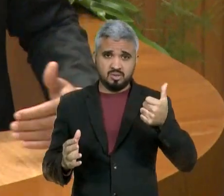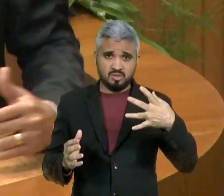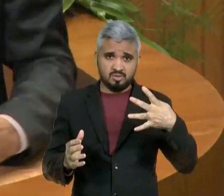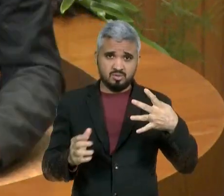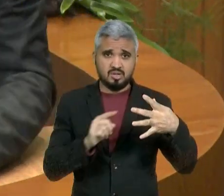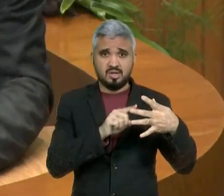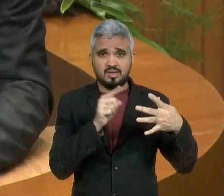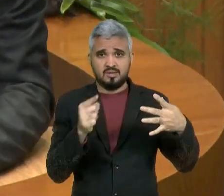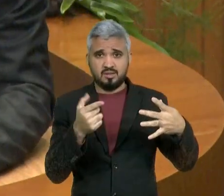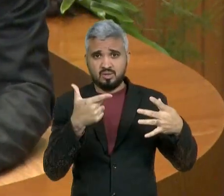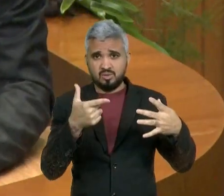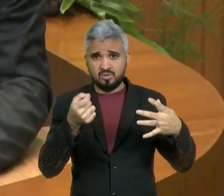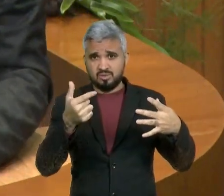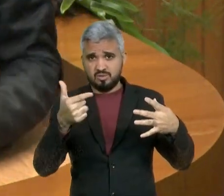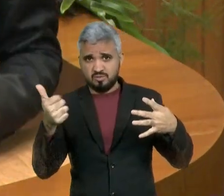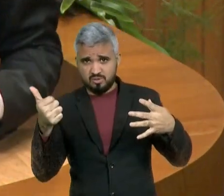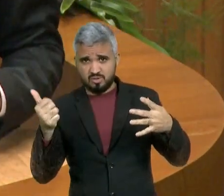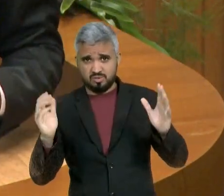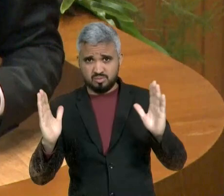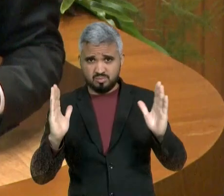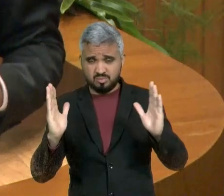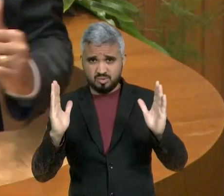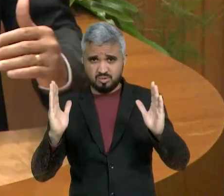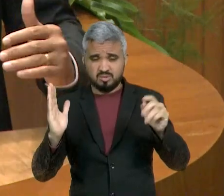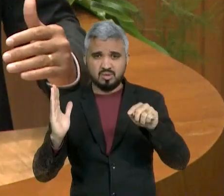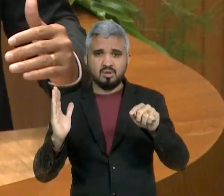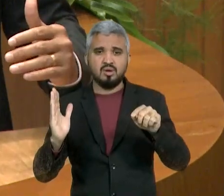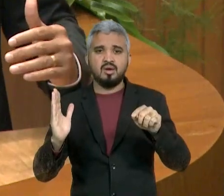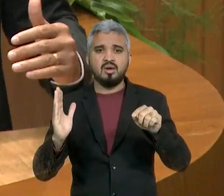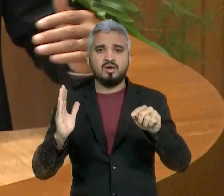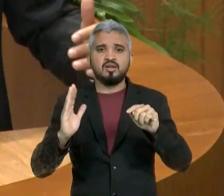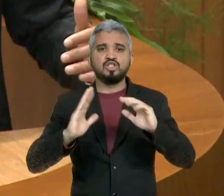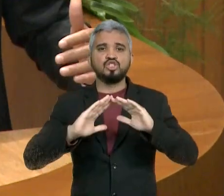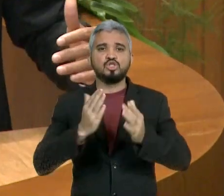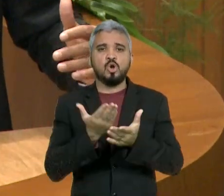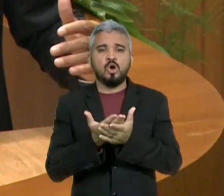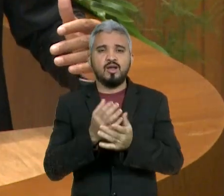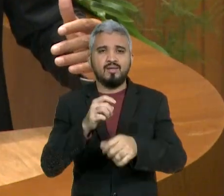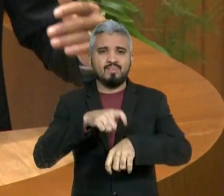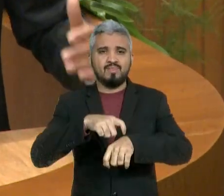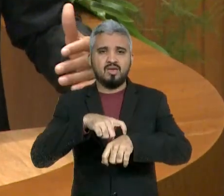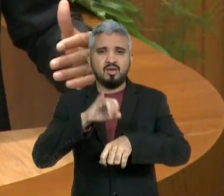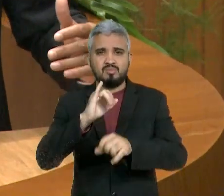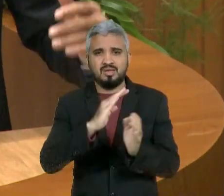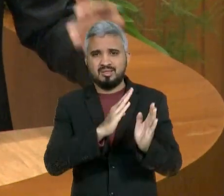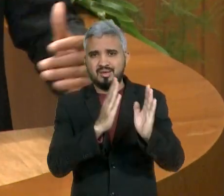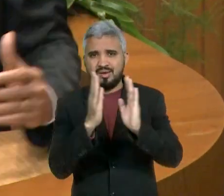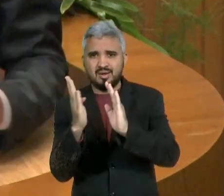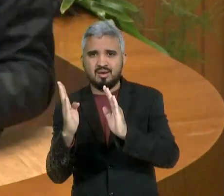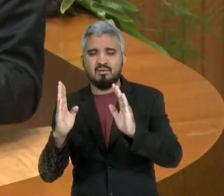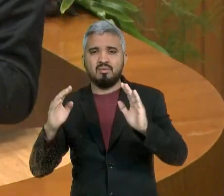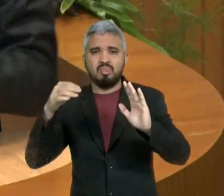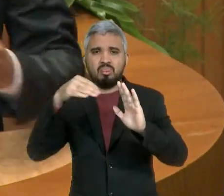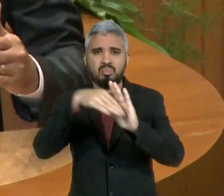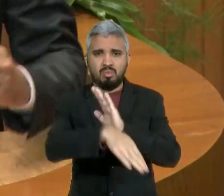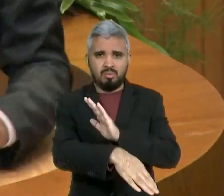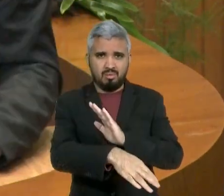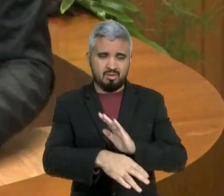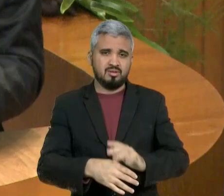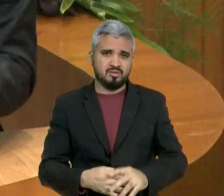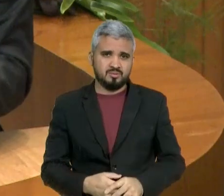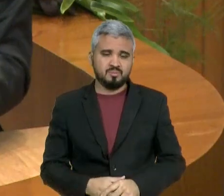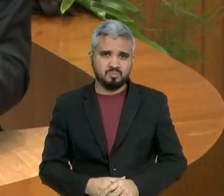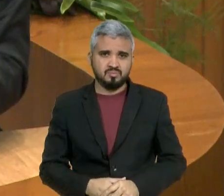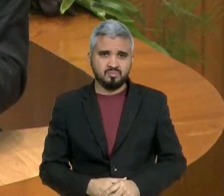tempo integral houve um decréscimo. Haja vista que o governo anterior, principalmente durante o